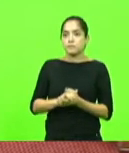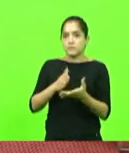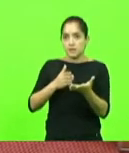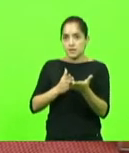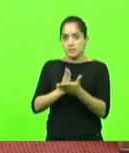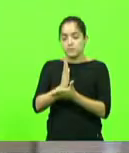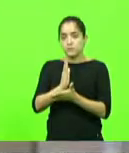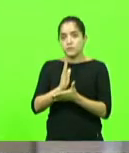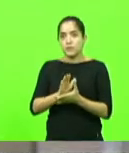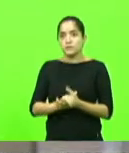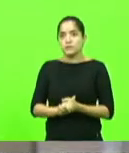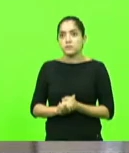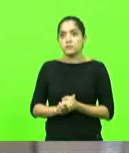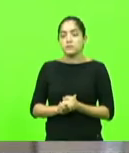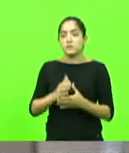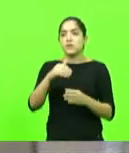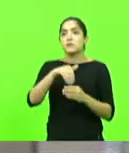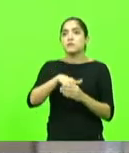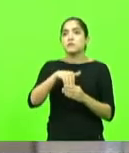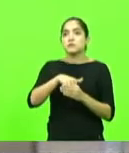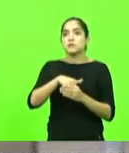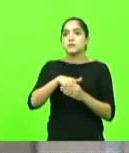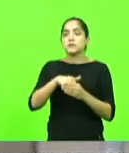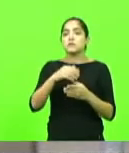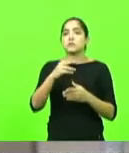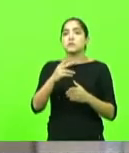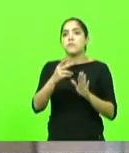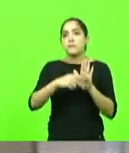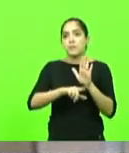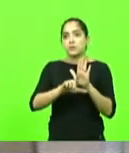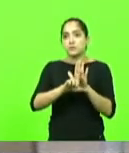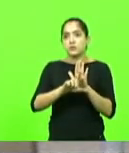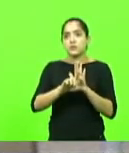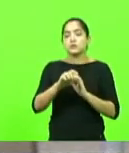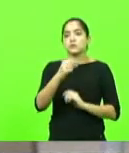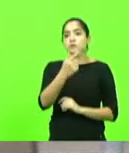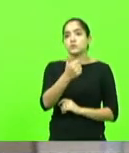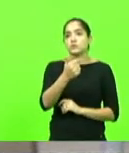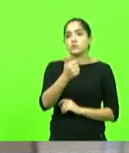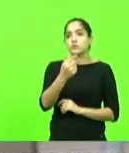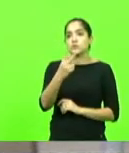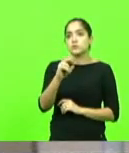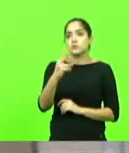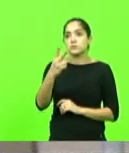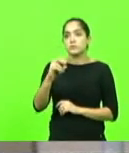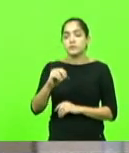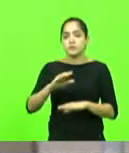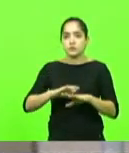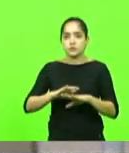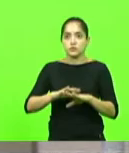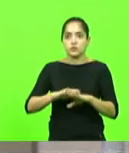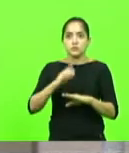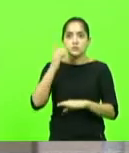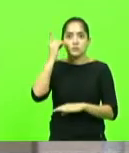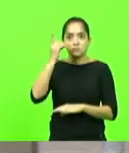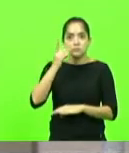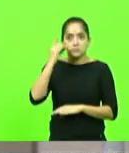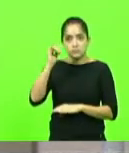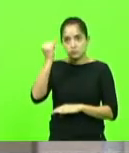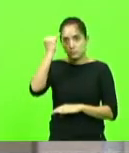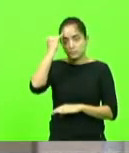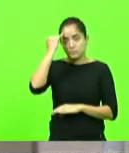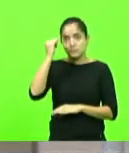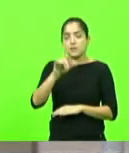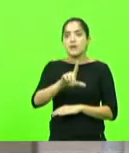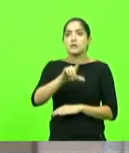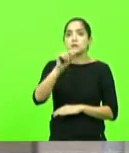Aprovado por unanimidade. Votação da redação final do projeto de lei 12.5/2020, autor deputado Jair Mioto, dispõe sobre a escolha do dia